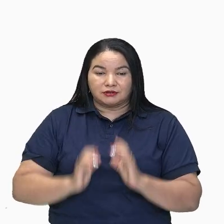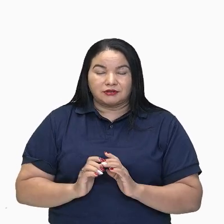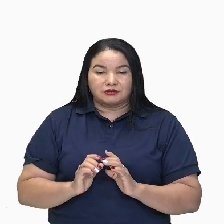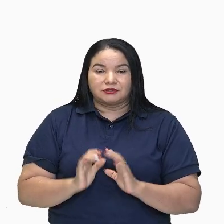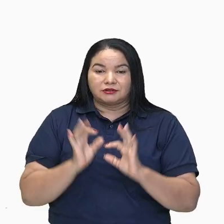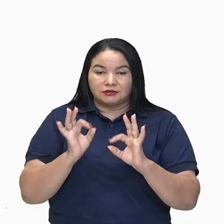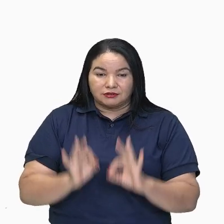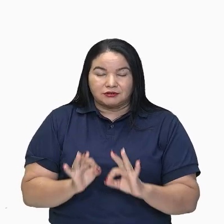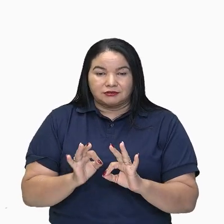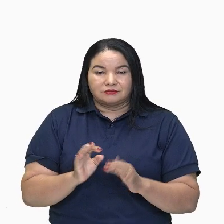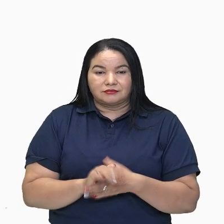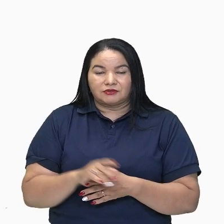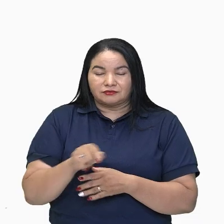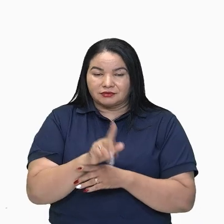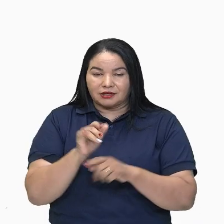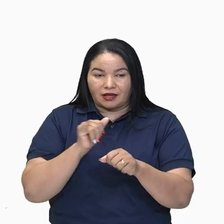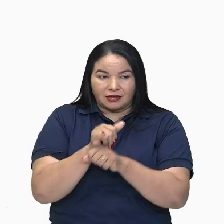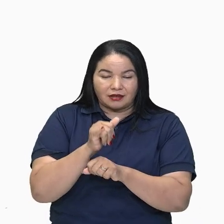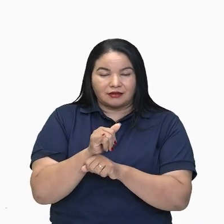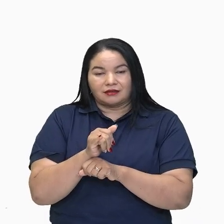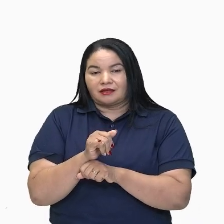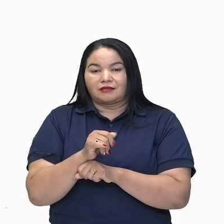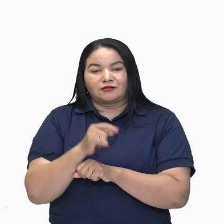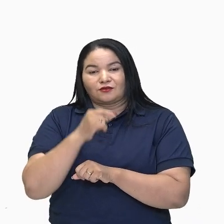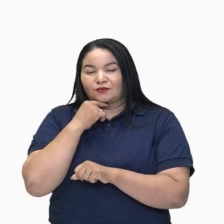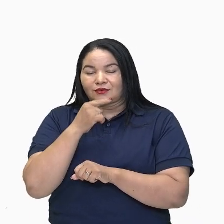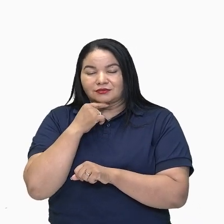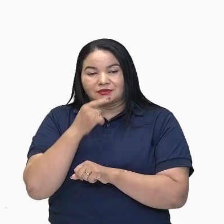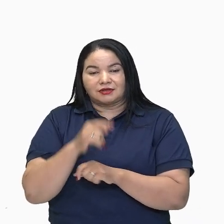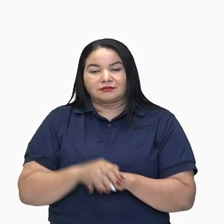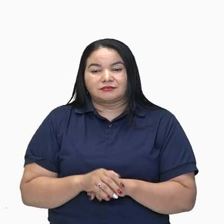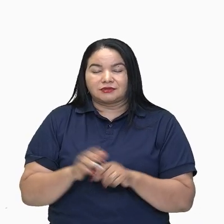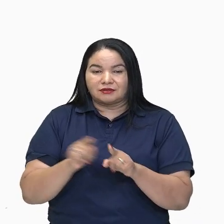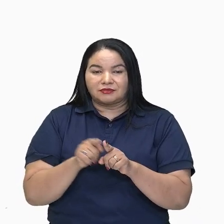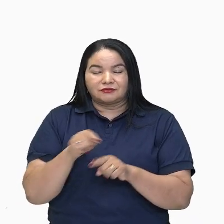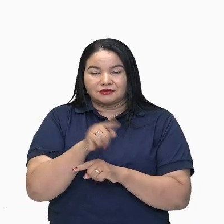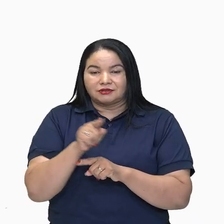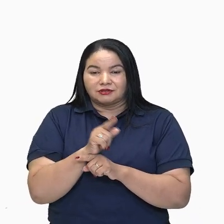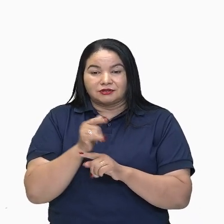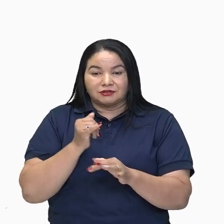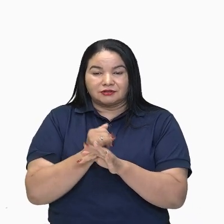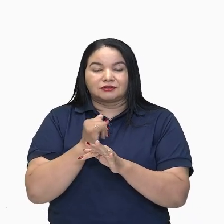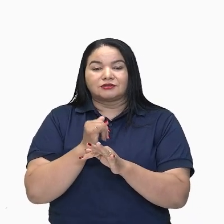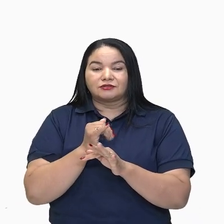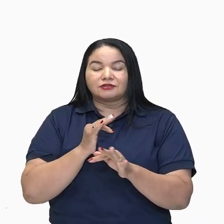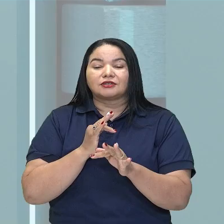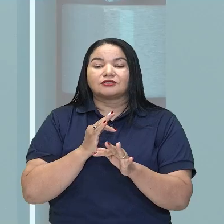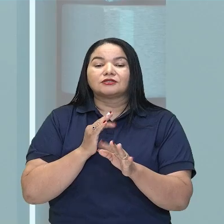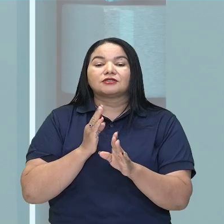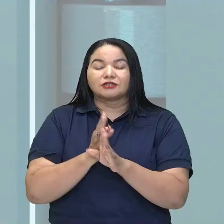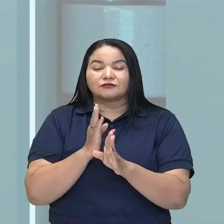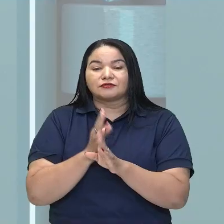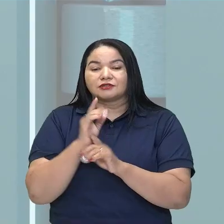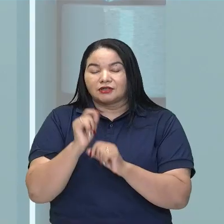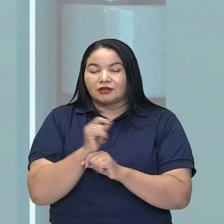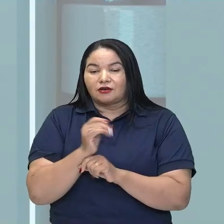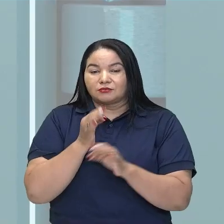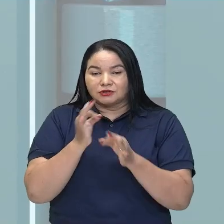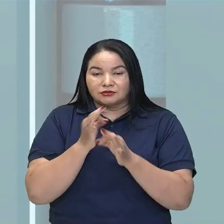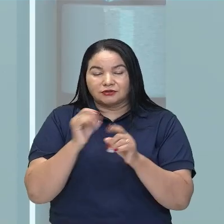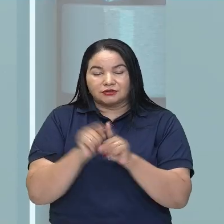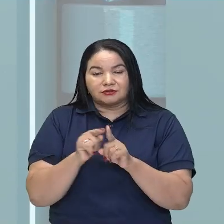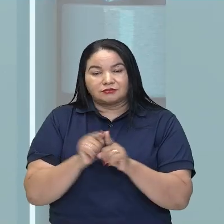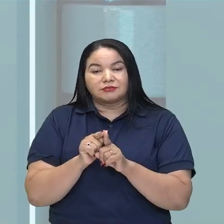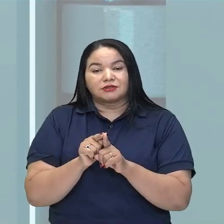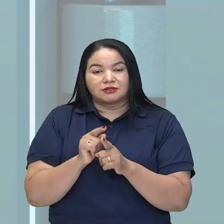consegue enganar facilmente quem sabe identificar opiniões e argumentos. Então, observe que identificar opiniões